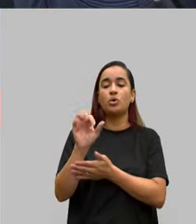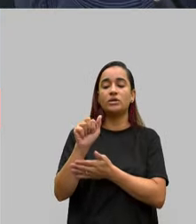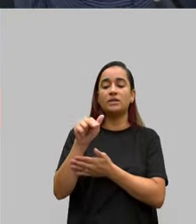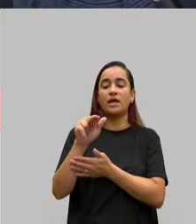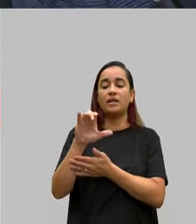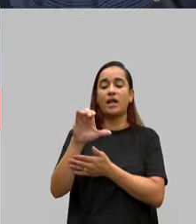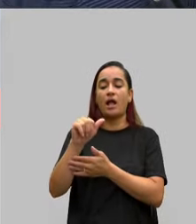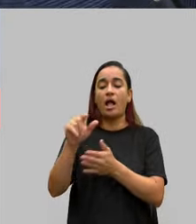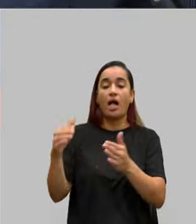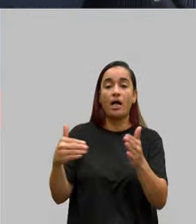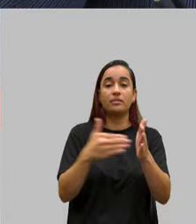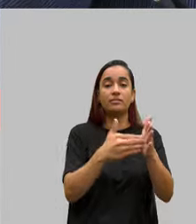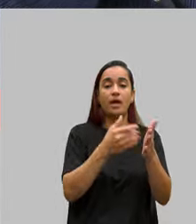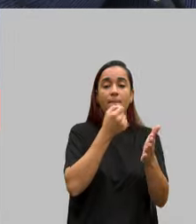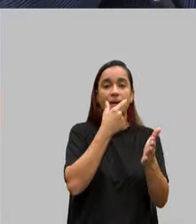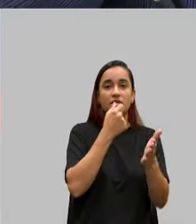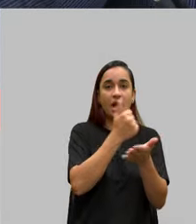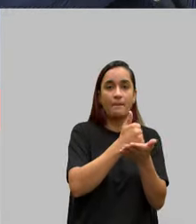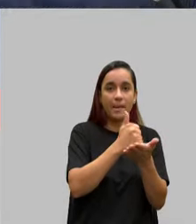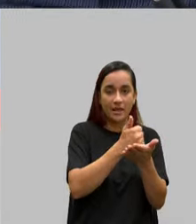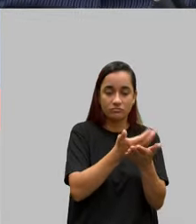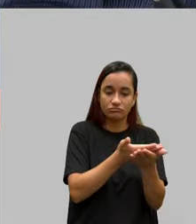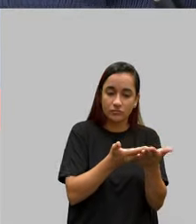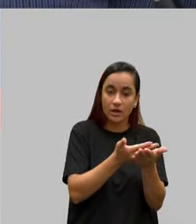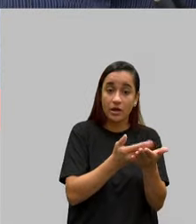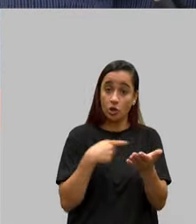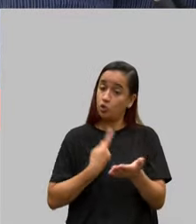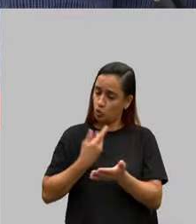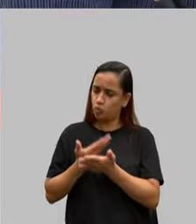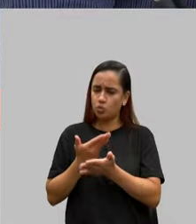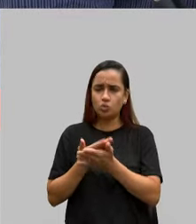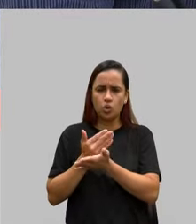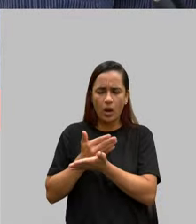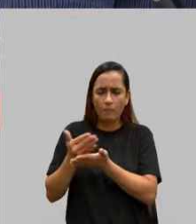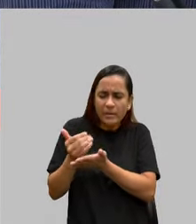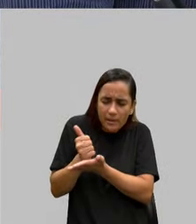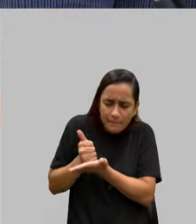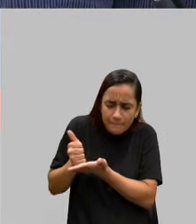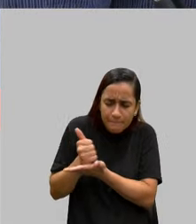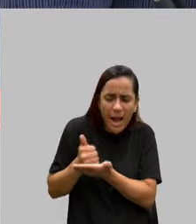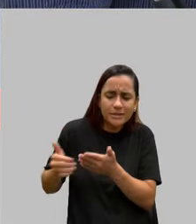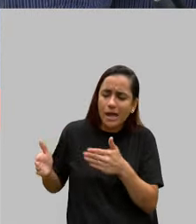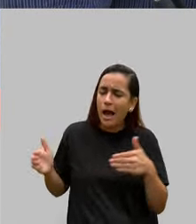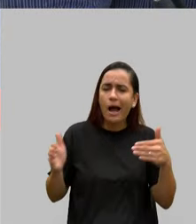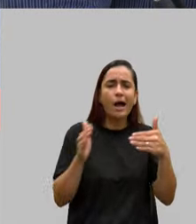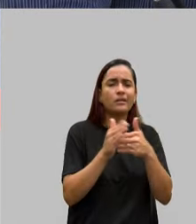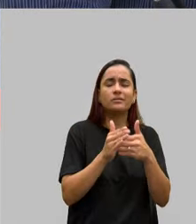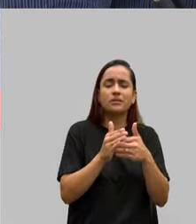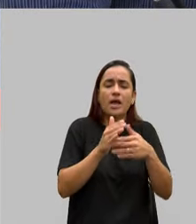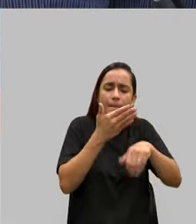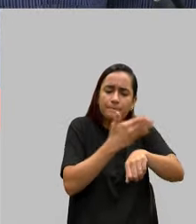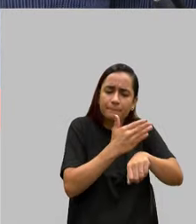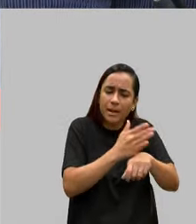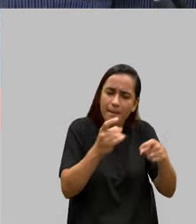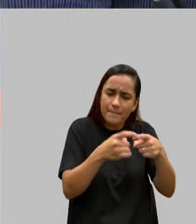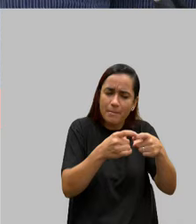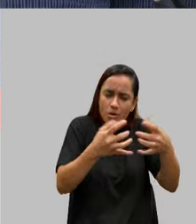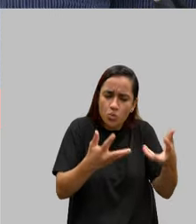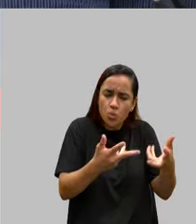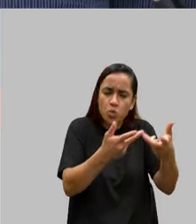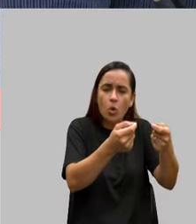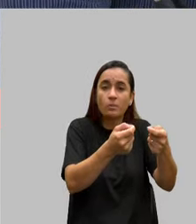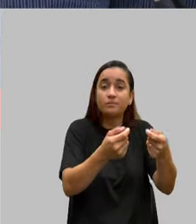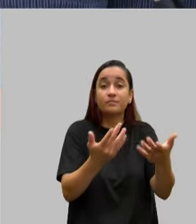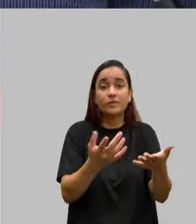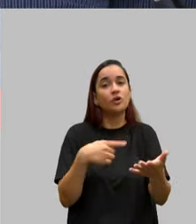base da botânica até a aplicação até aplicação medicinal e assim tentando fazer uma discussão